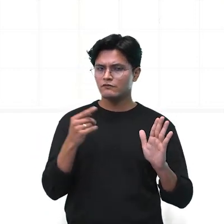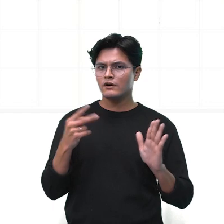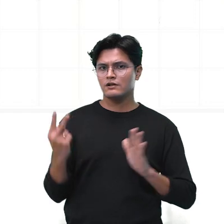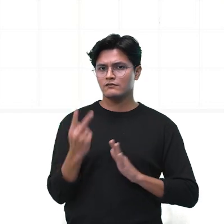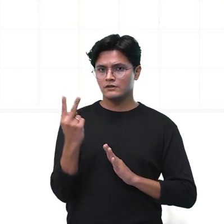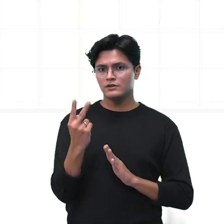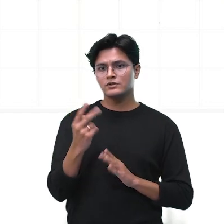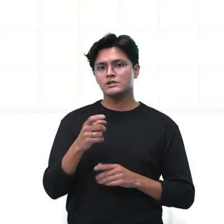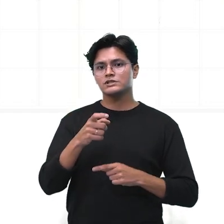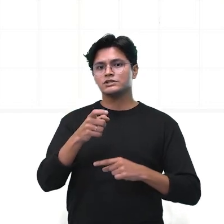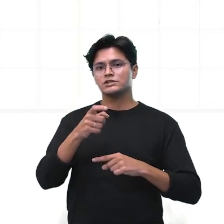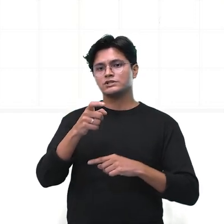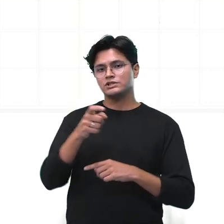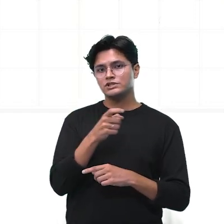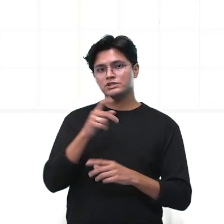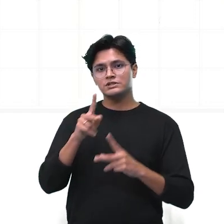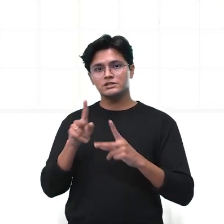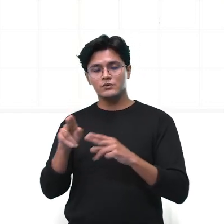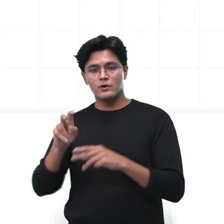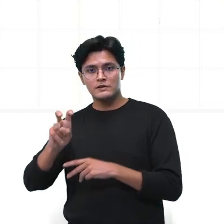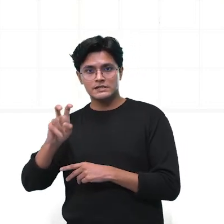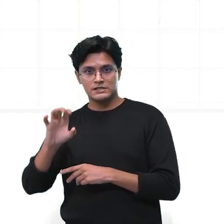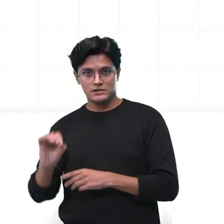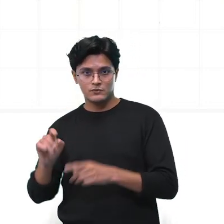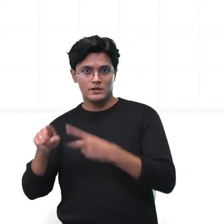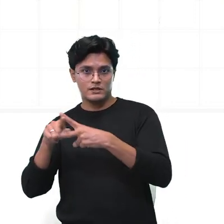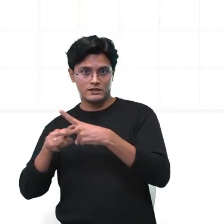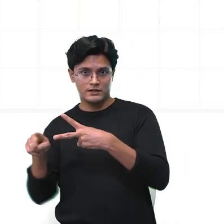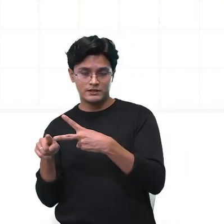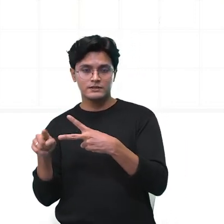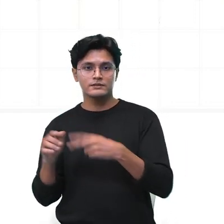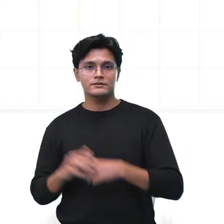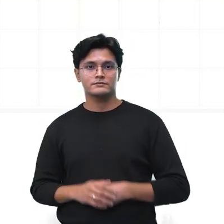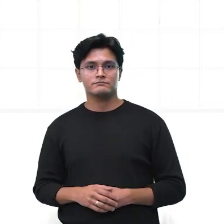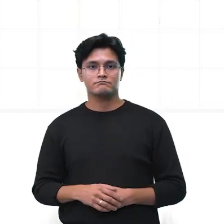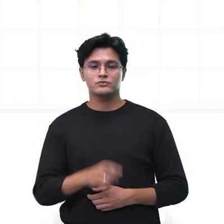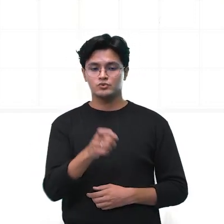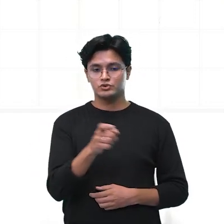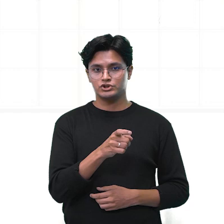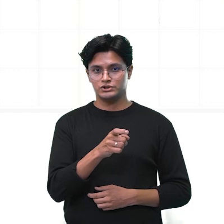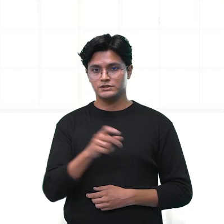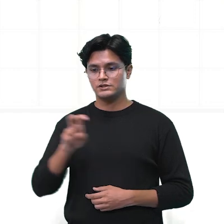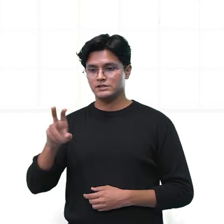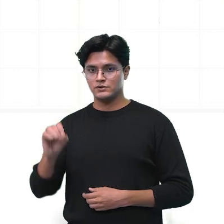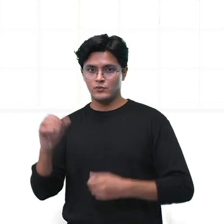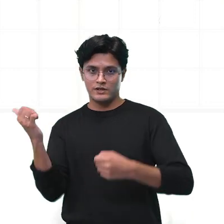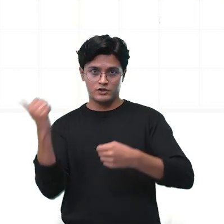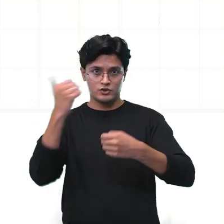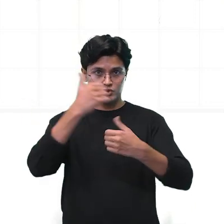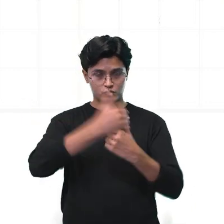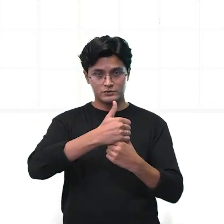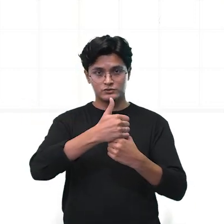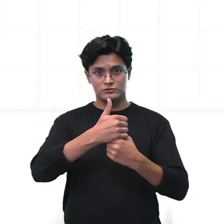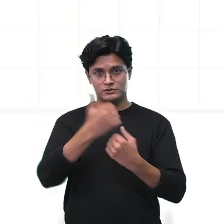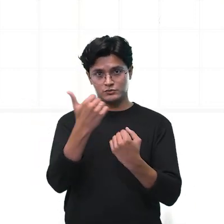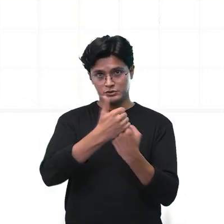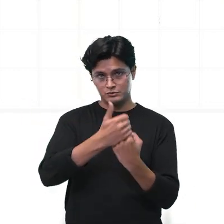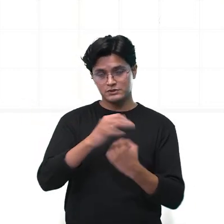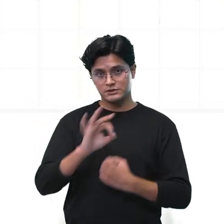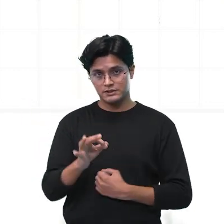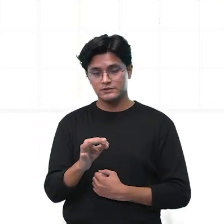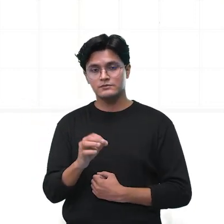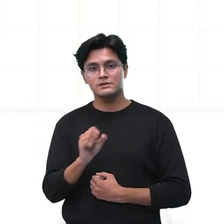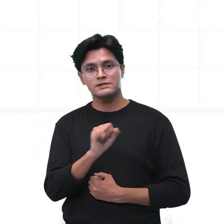ele está falando para nós o seguinte, no lugar de x, você substitui 50. Então onde tiver x, você vai